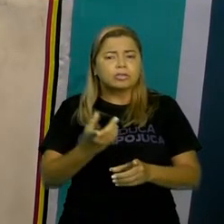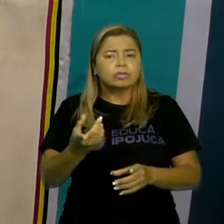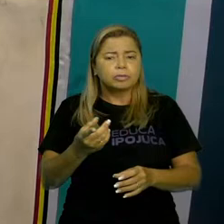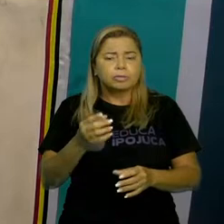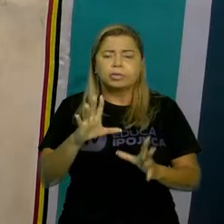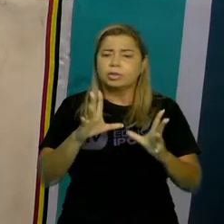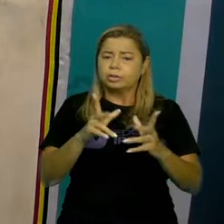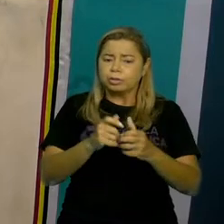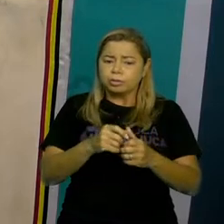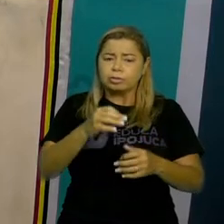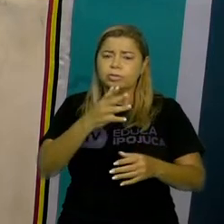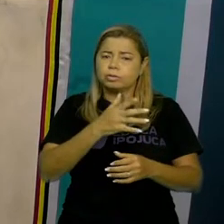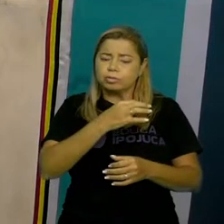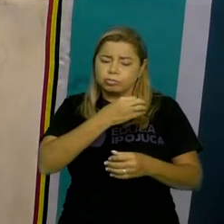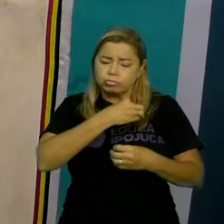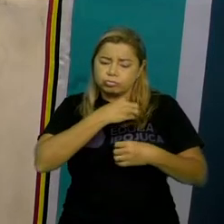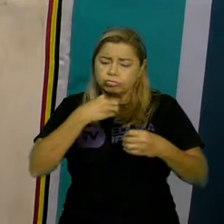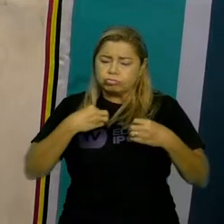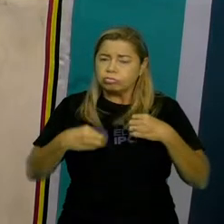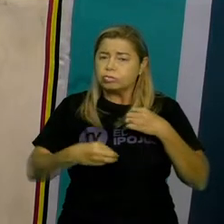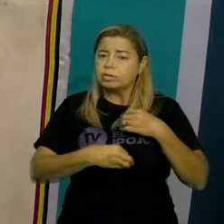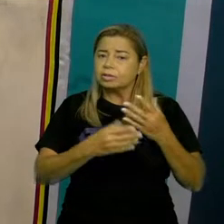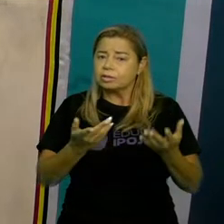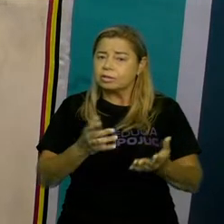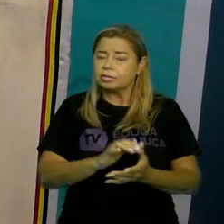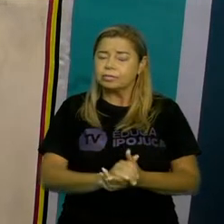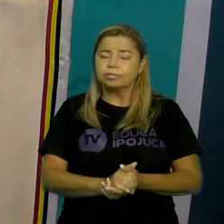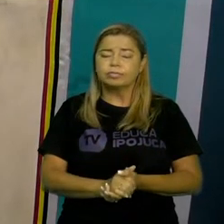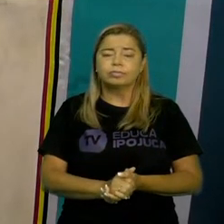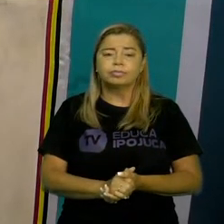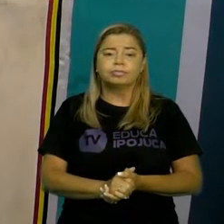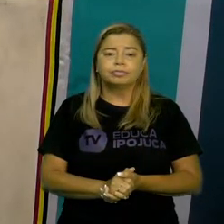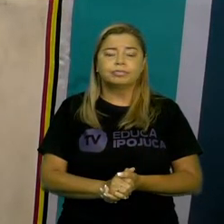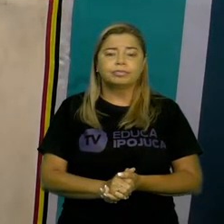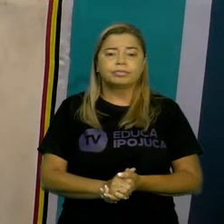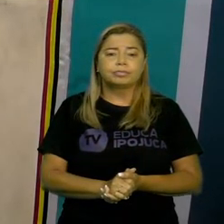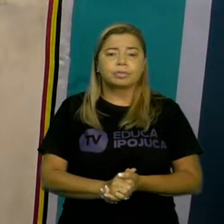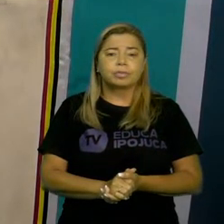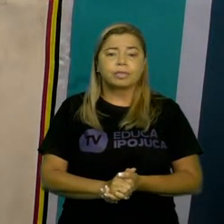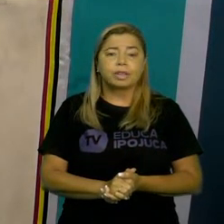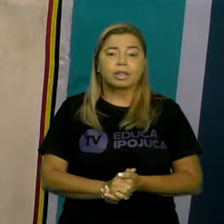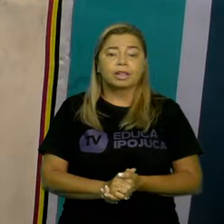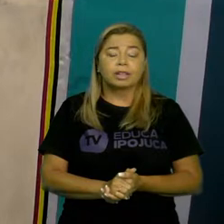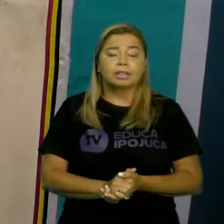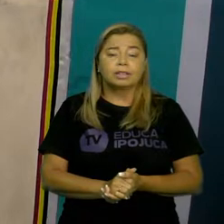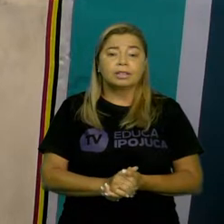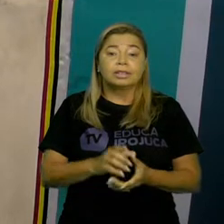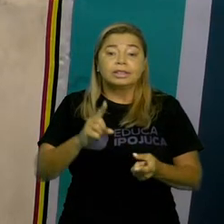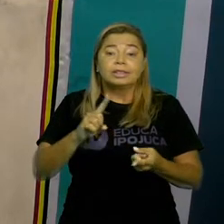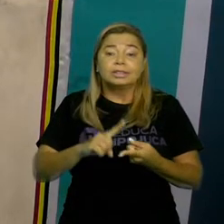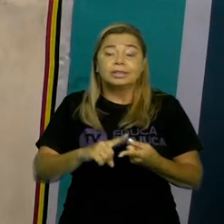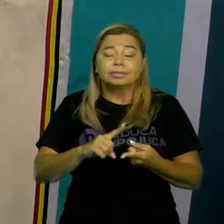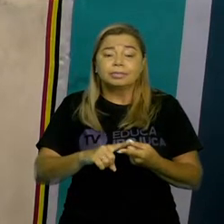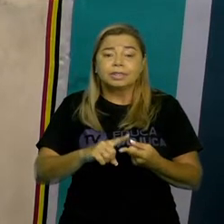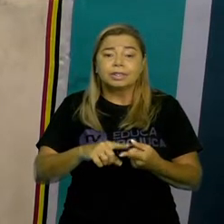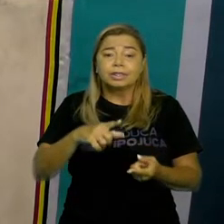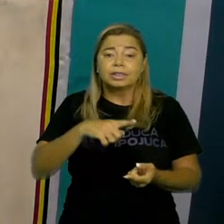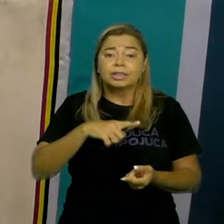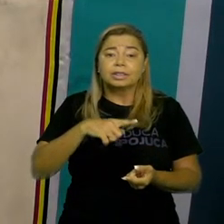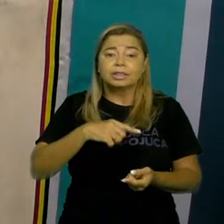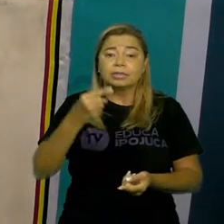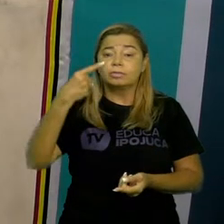usa nossas mãozinhas para sentir. Mas também temos